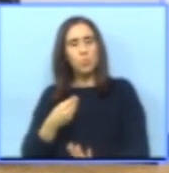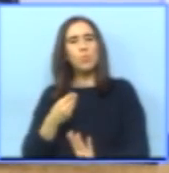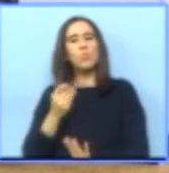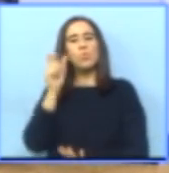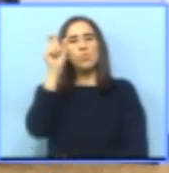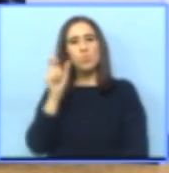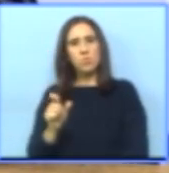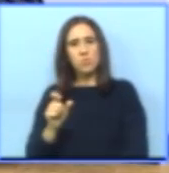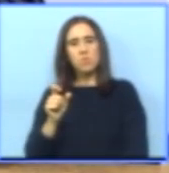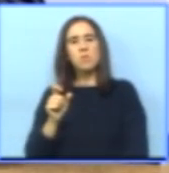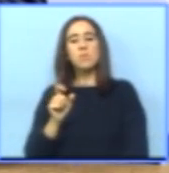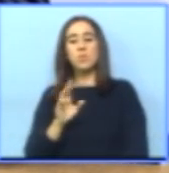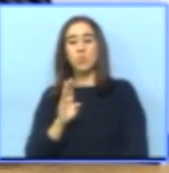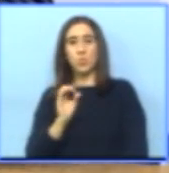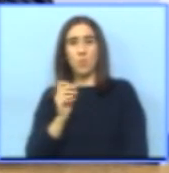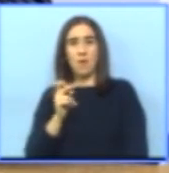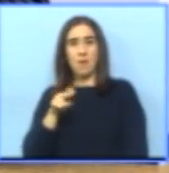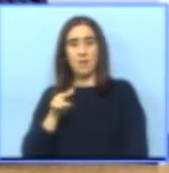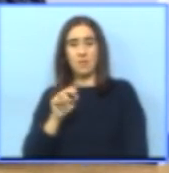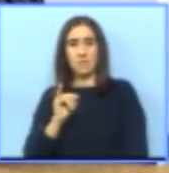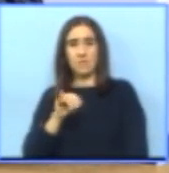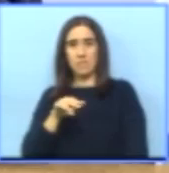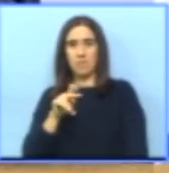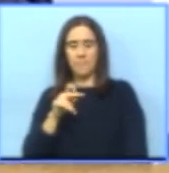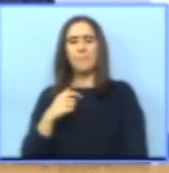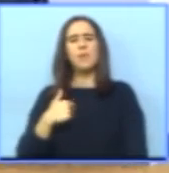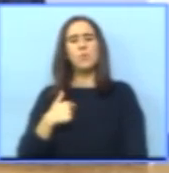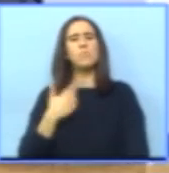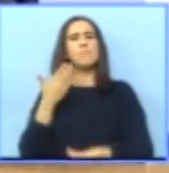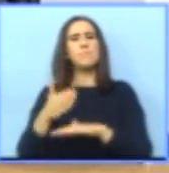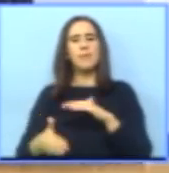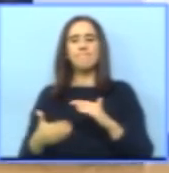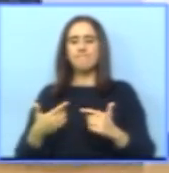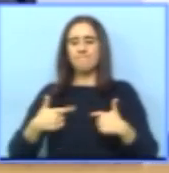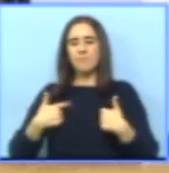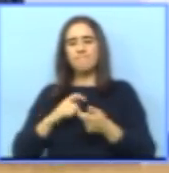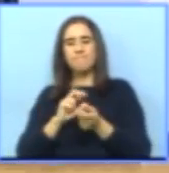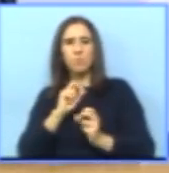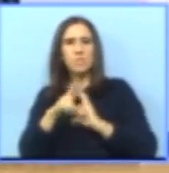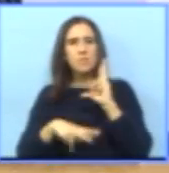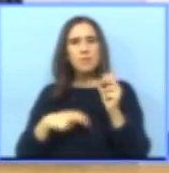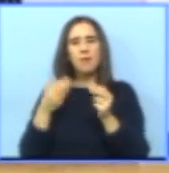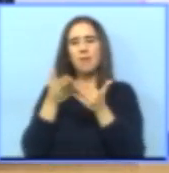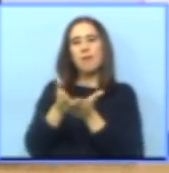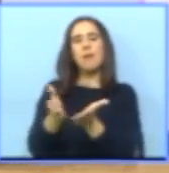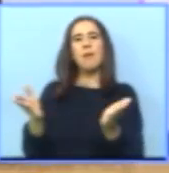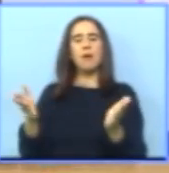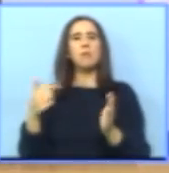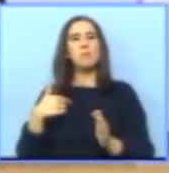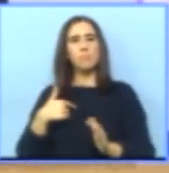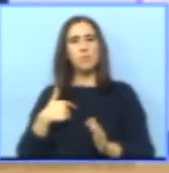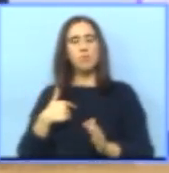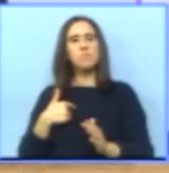certa altura eu vi-me na incumbência de modernizar, abrir, e tomei um contacto